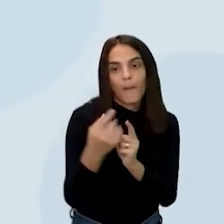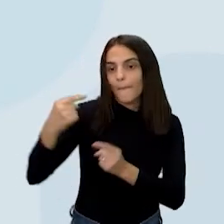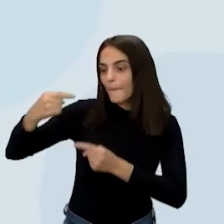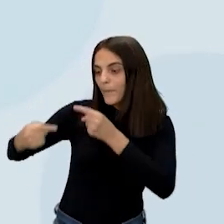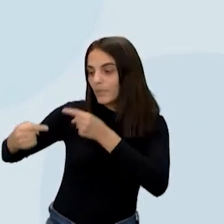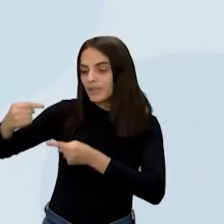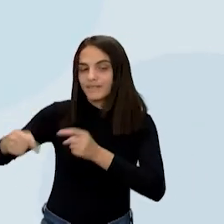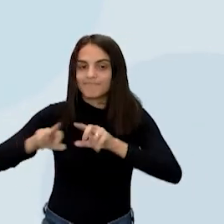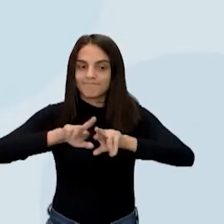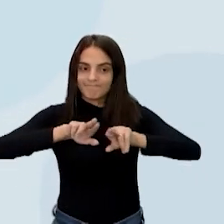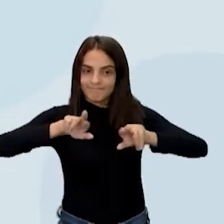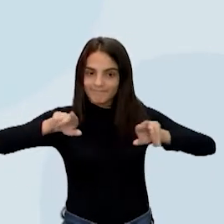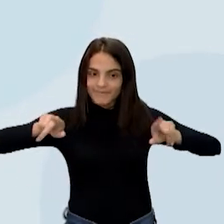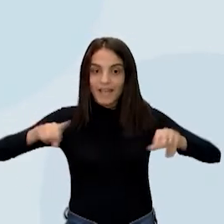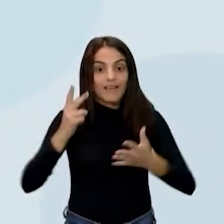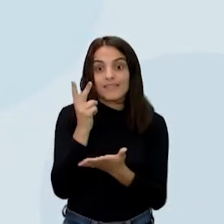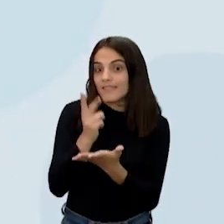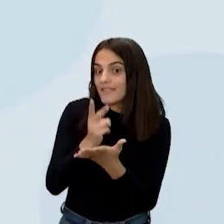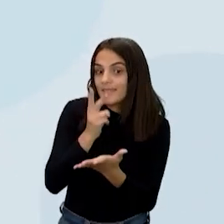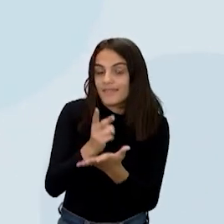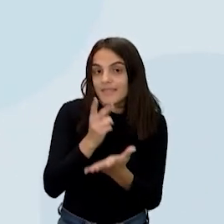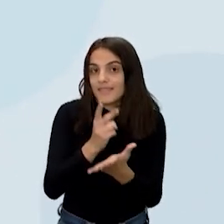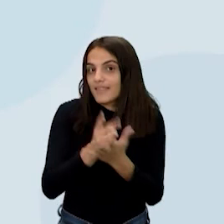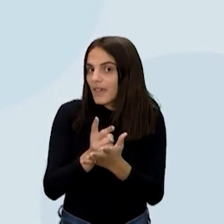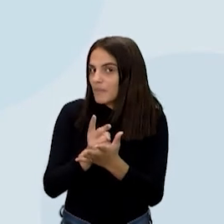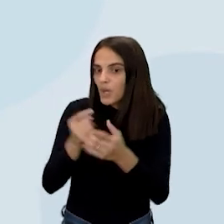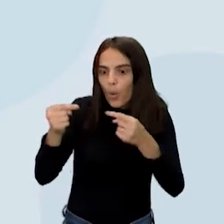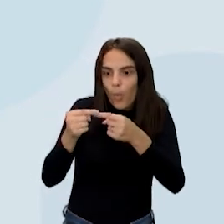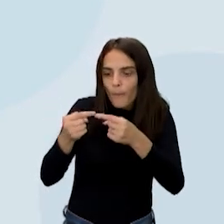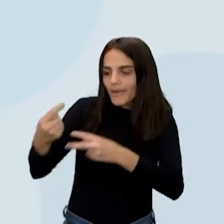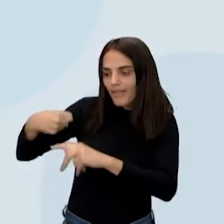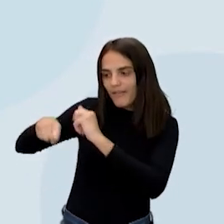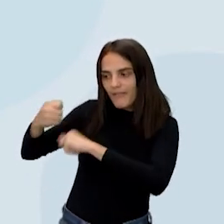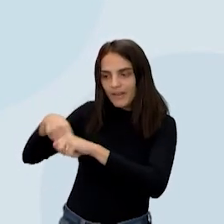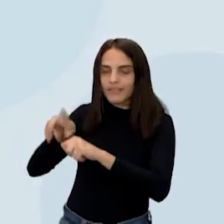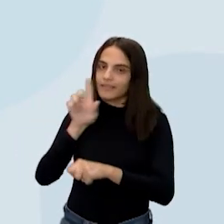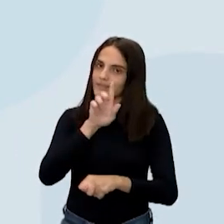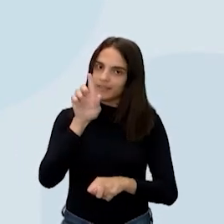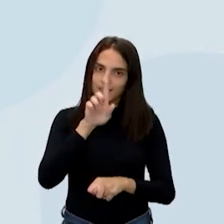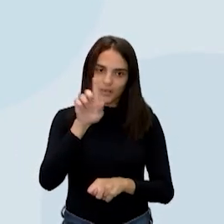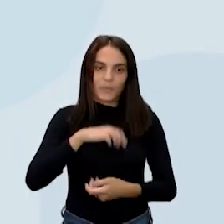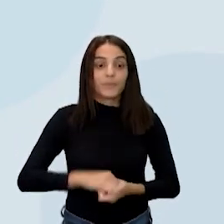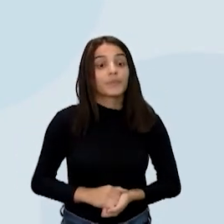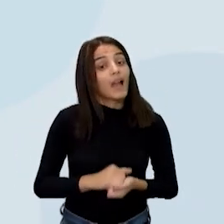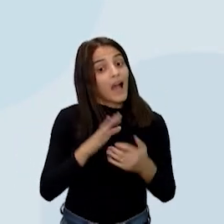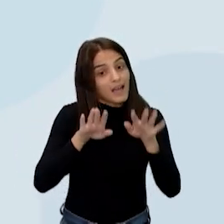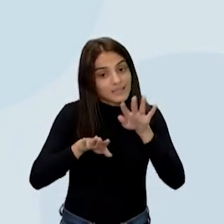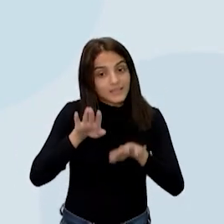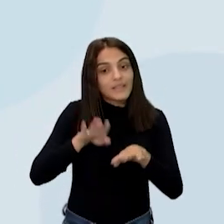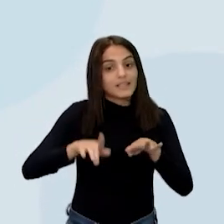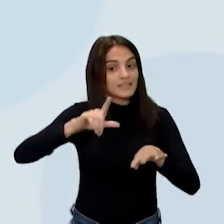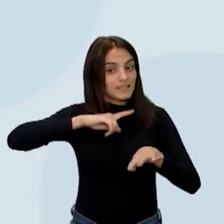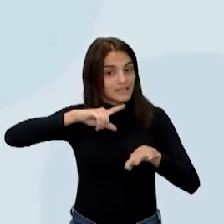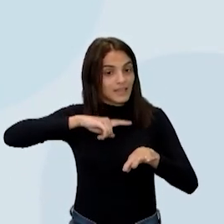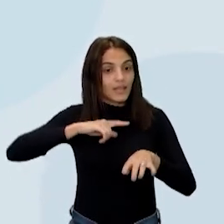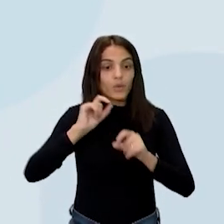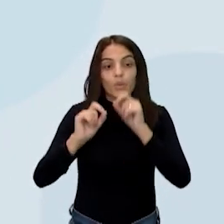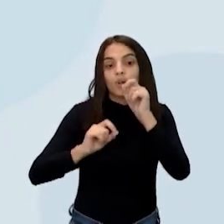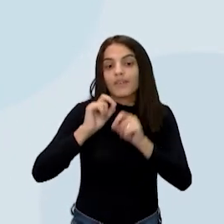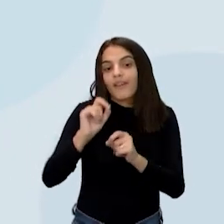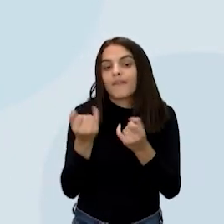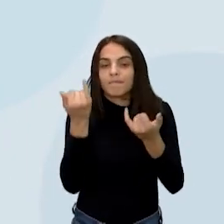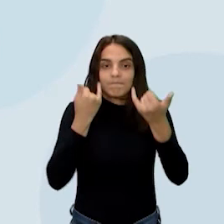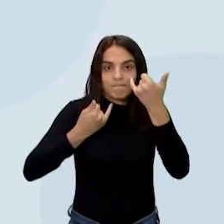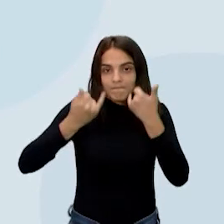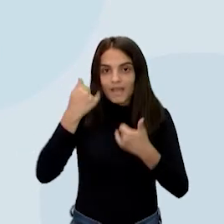política e nem sempre está diretamente relacionada à venda de um produto. Muitas vezes ela também tem a finalidade de apenas propagar